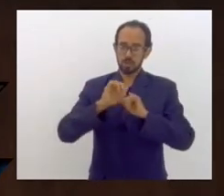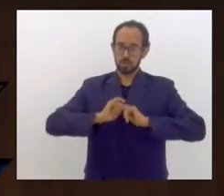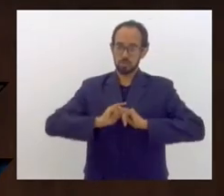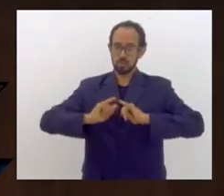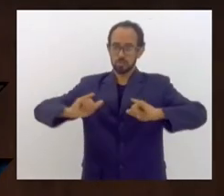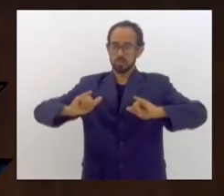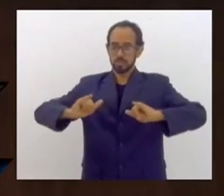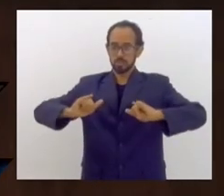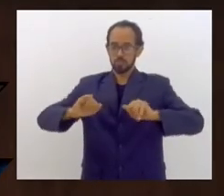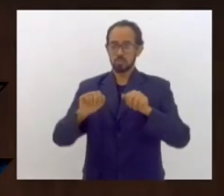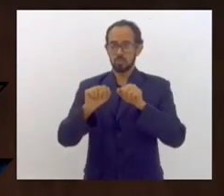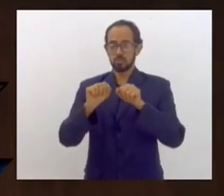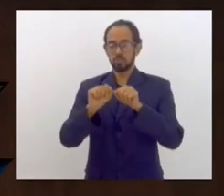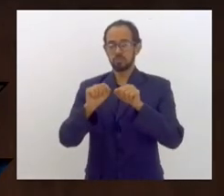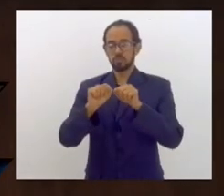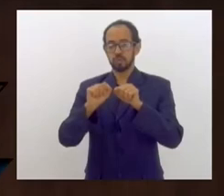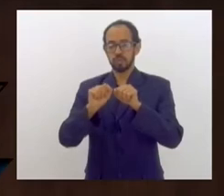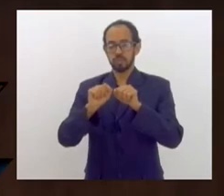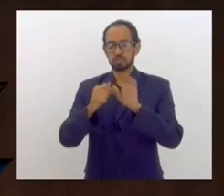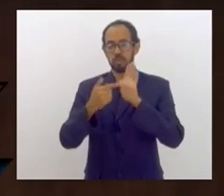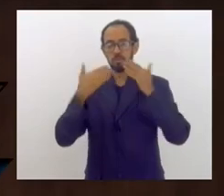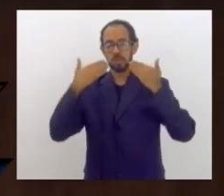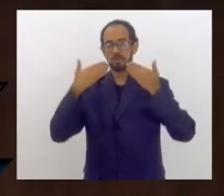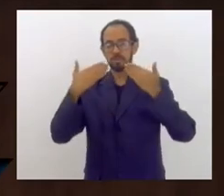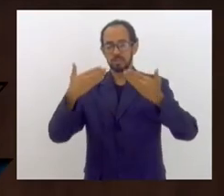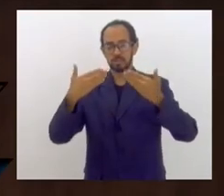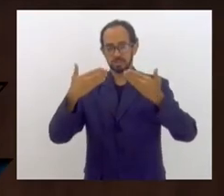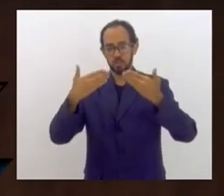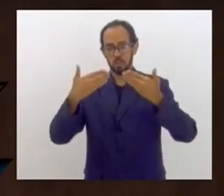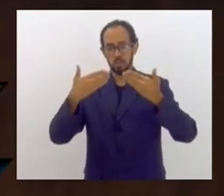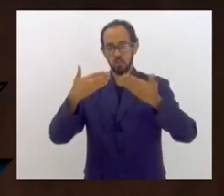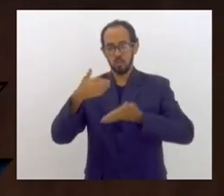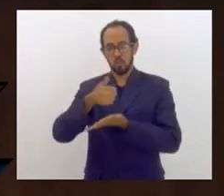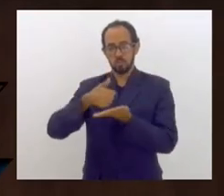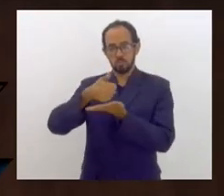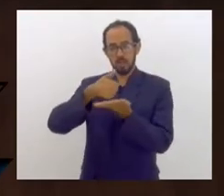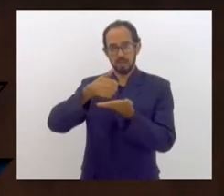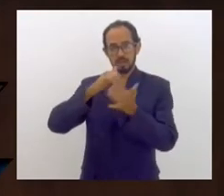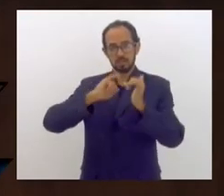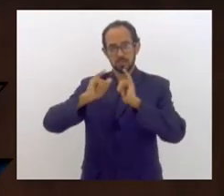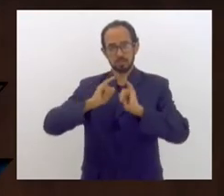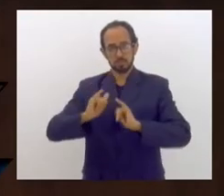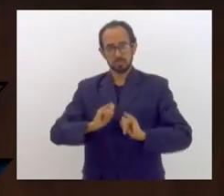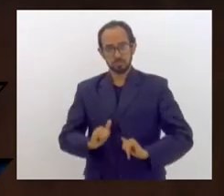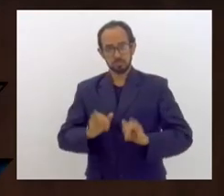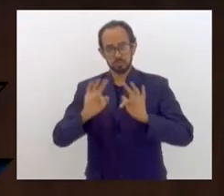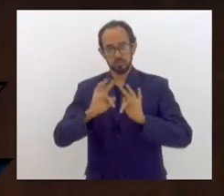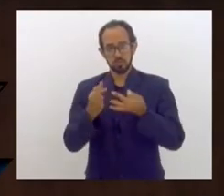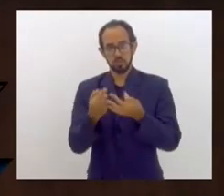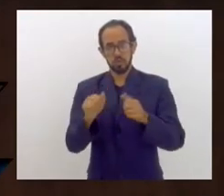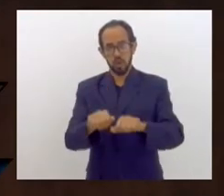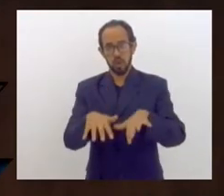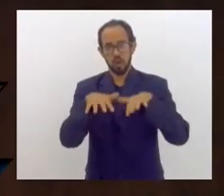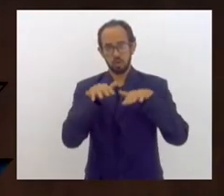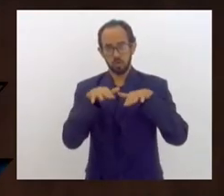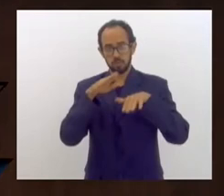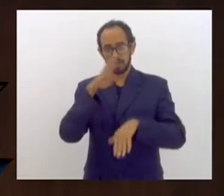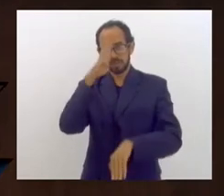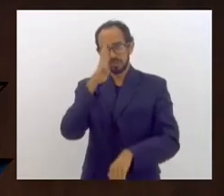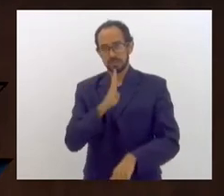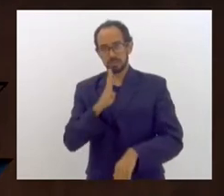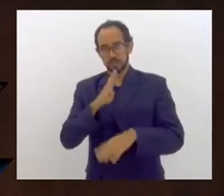publicação, fiz uma apresentação baseada aqui nos dados do Fórum Brasileiro de Segurança Pública,